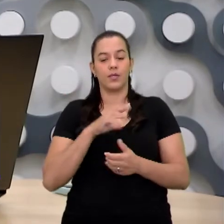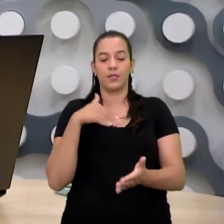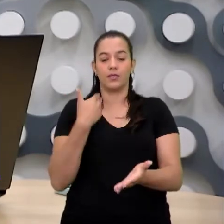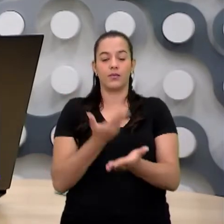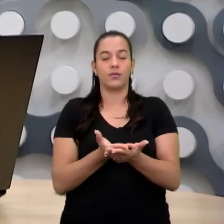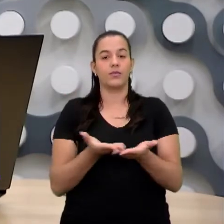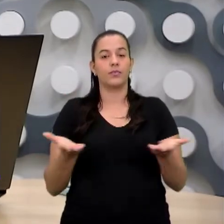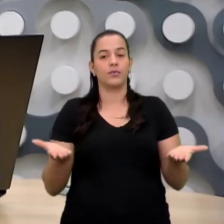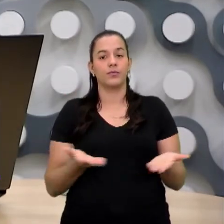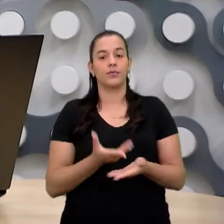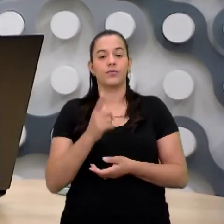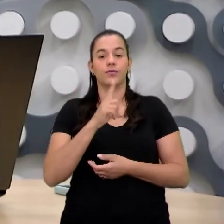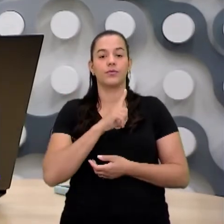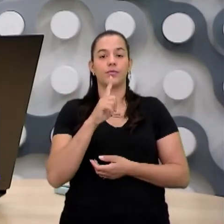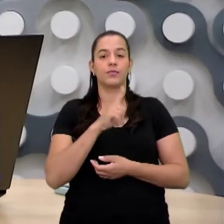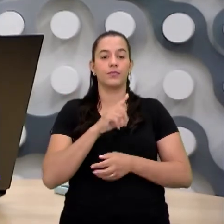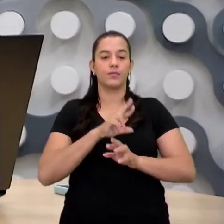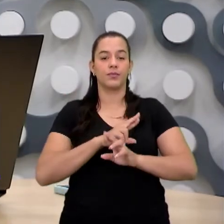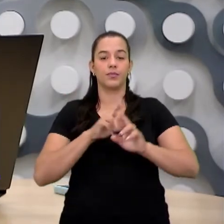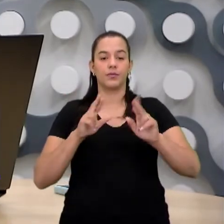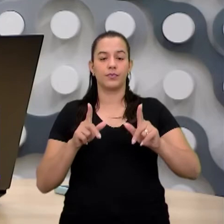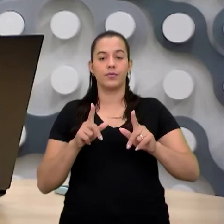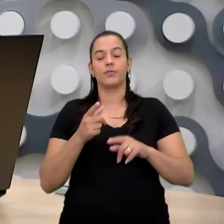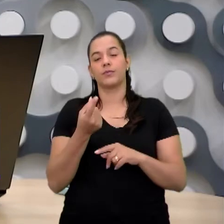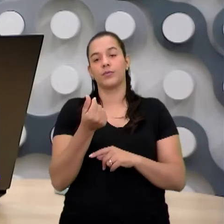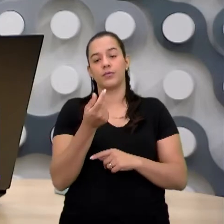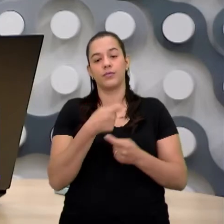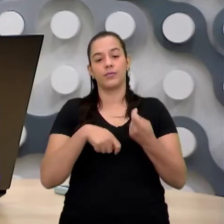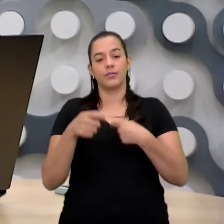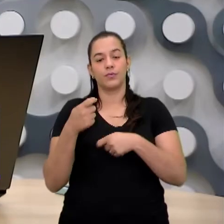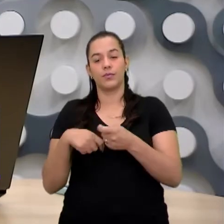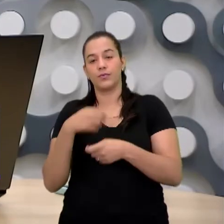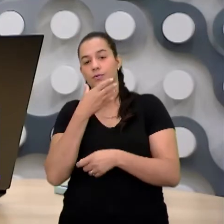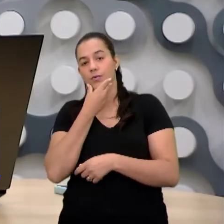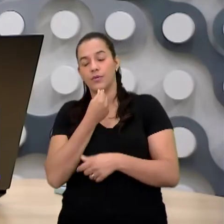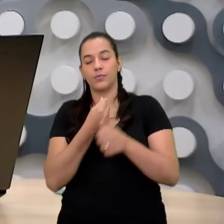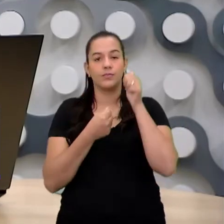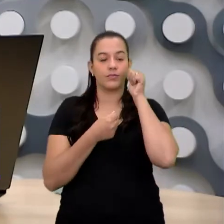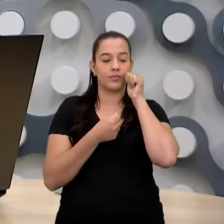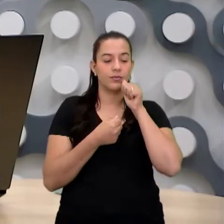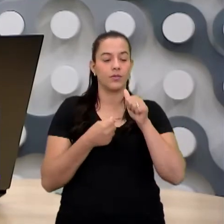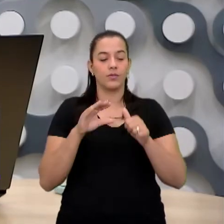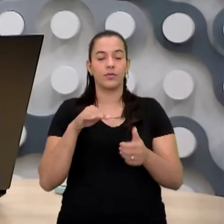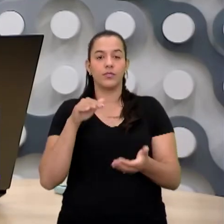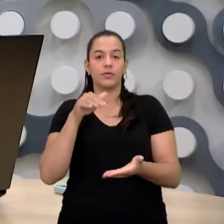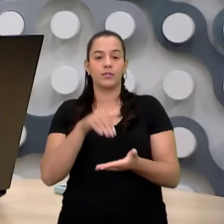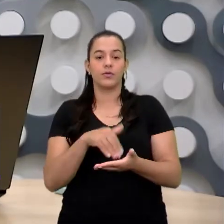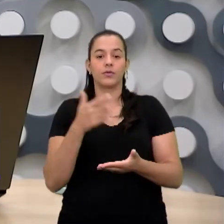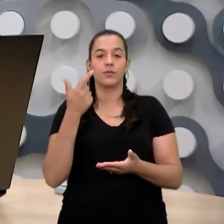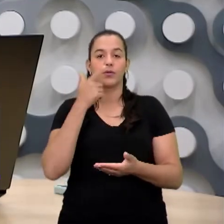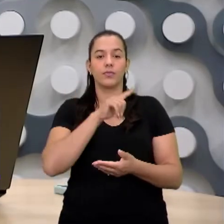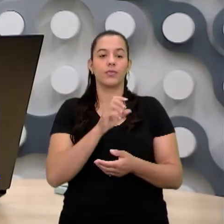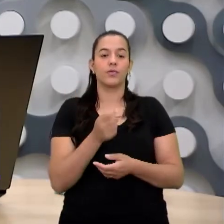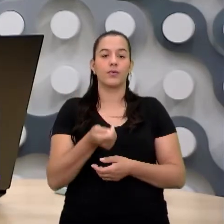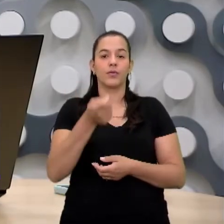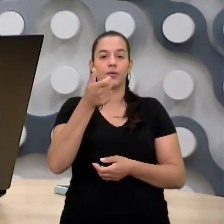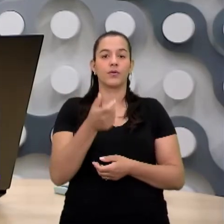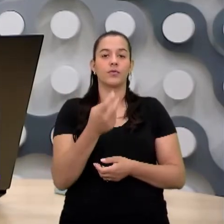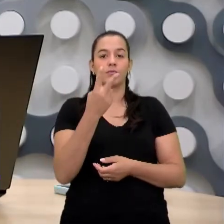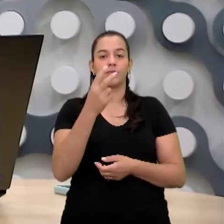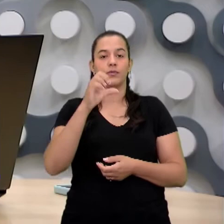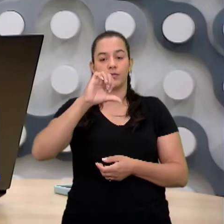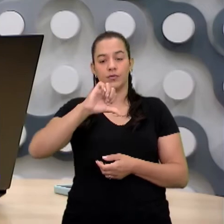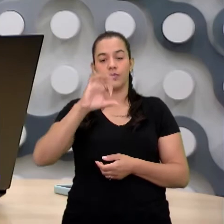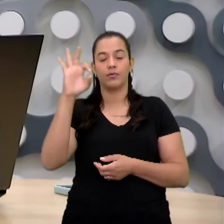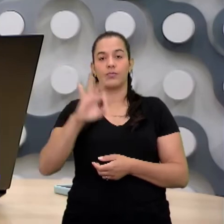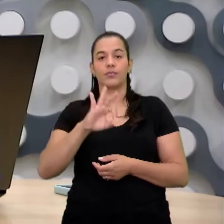temos essa diferença de rendimento entre homens e mulheres que chega aí, né, a 28%, aí quase 29% de diferença,